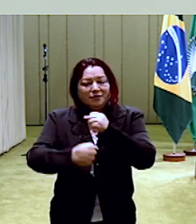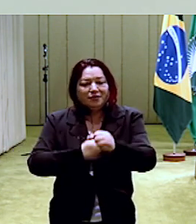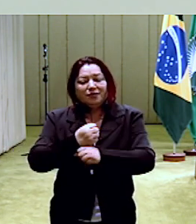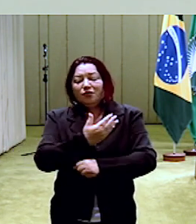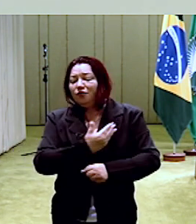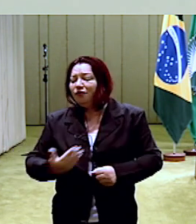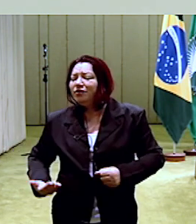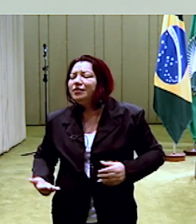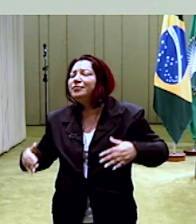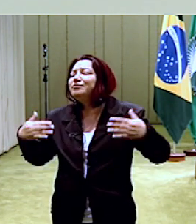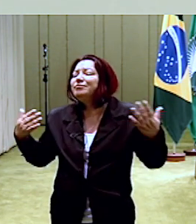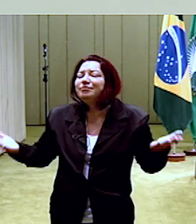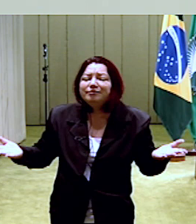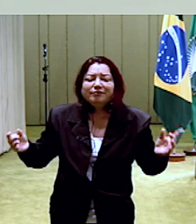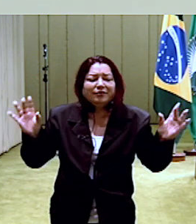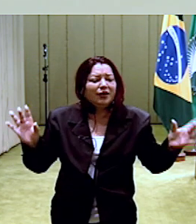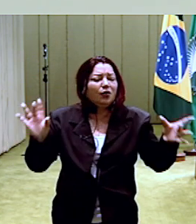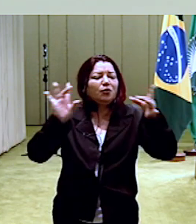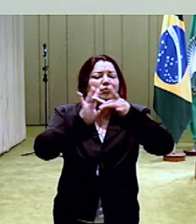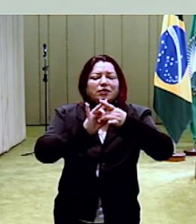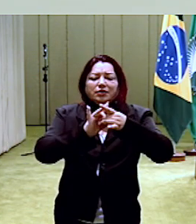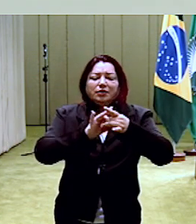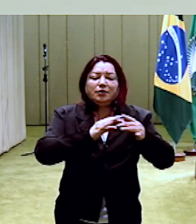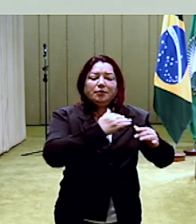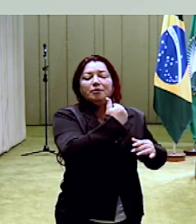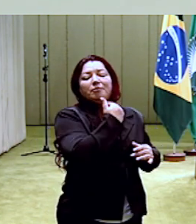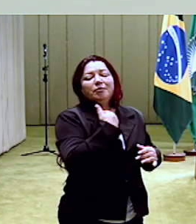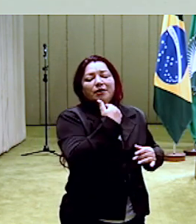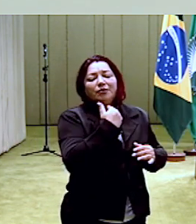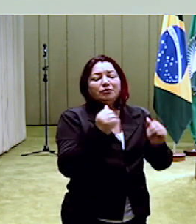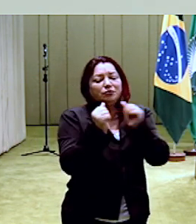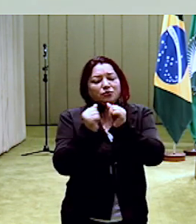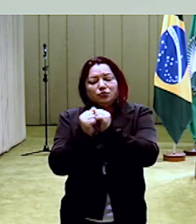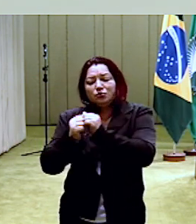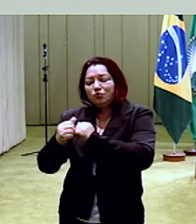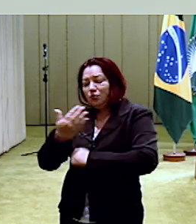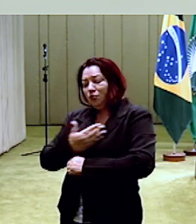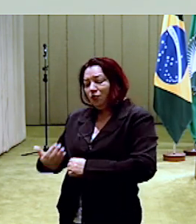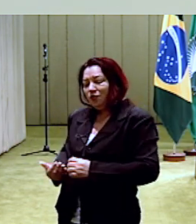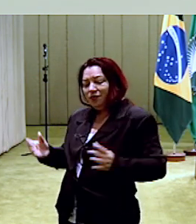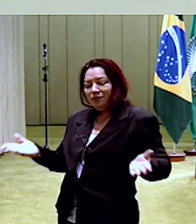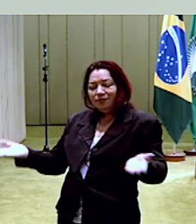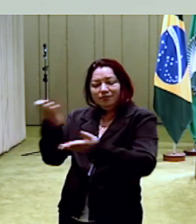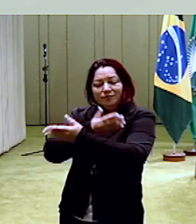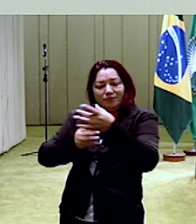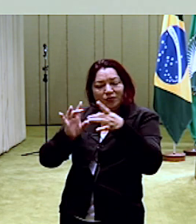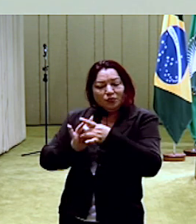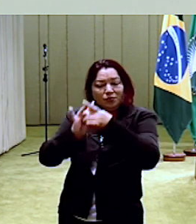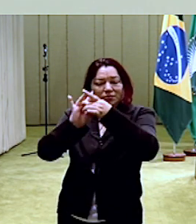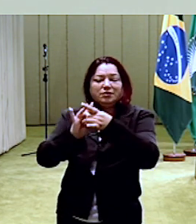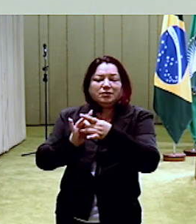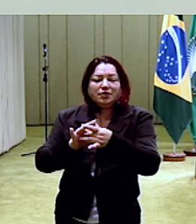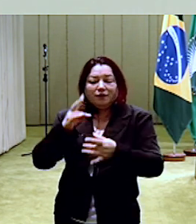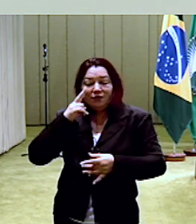governança e como é que a gente conecta as duas pontas. Na minha visão, os bancos de desenvolvimento, eles são o veículo perfeito, porque a gente tem visão de